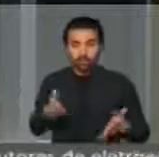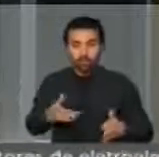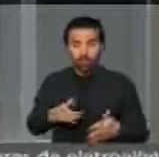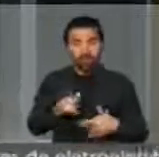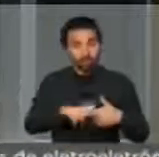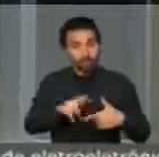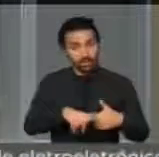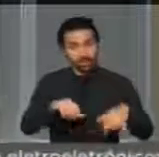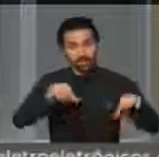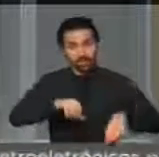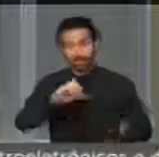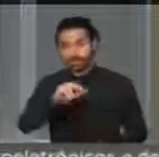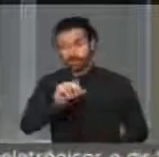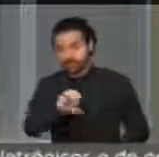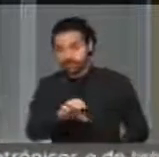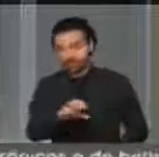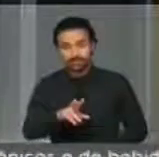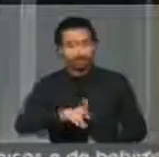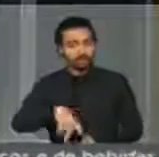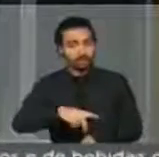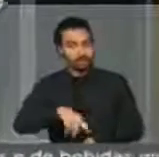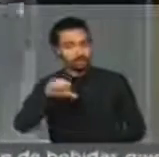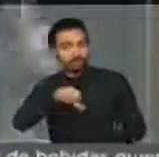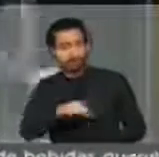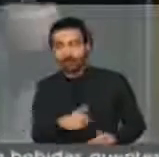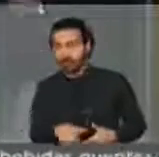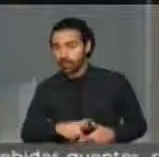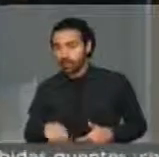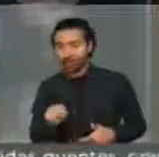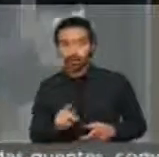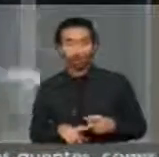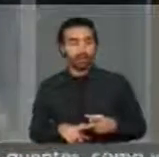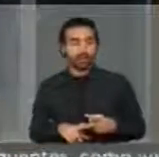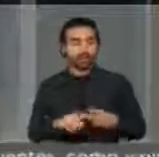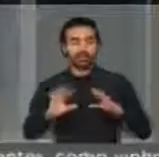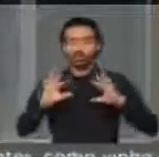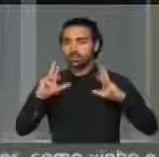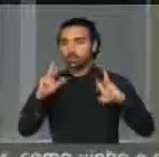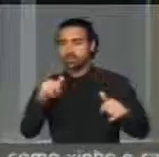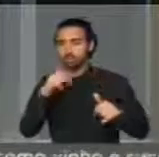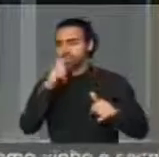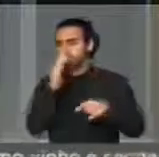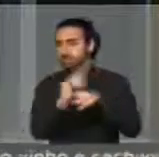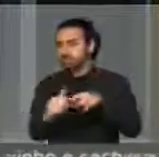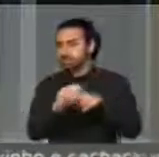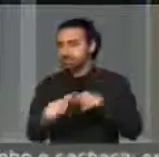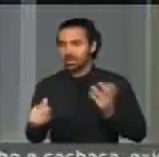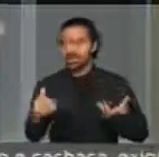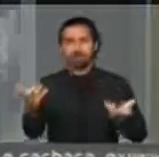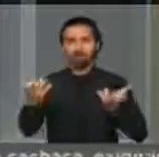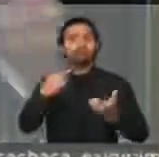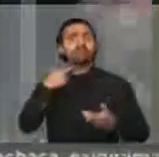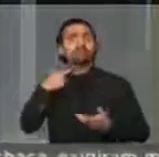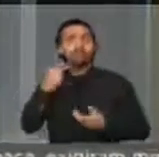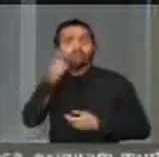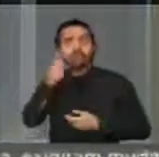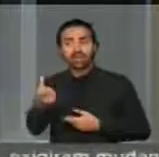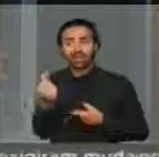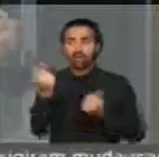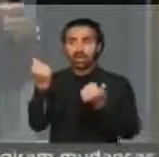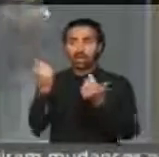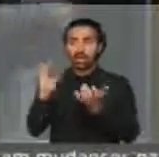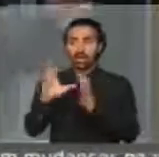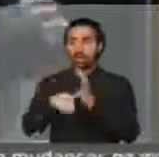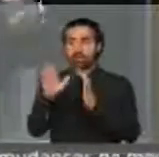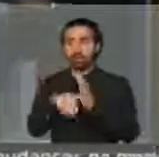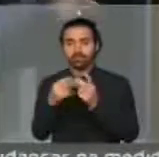país vive, crise do Estado brasileiro, marcado pelo clientelismo, patrimonialismo e desvios de toda a ordem,